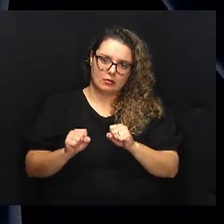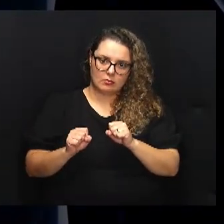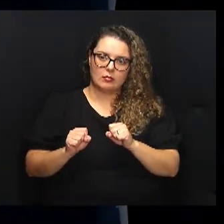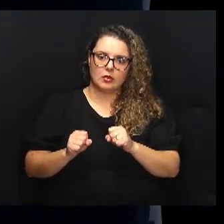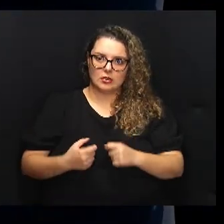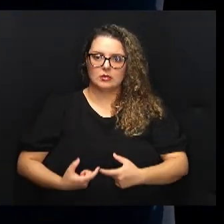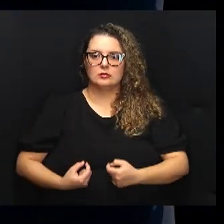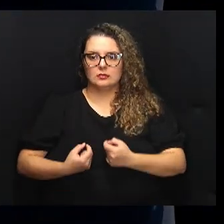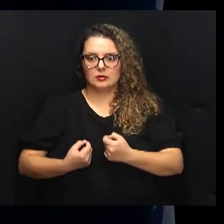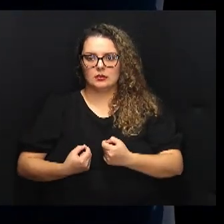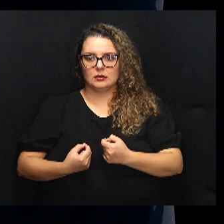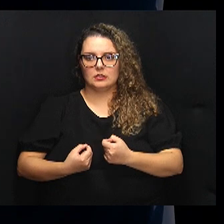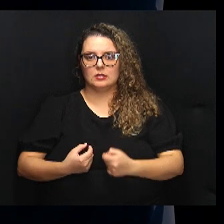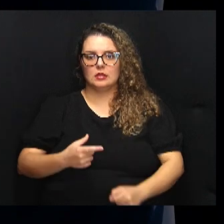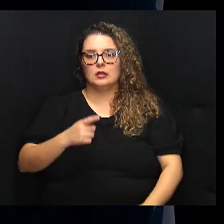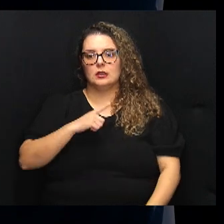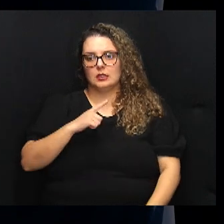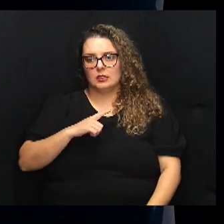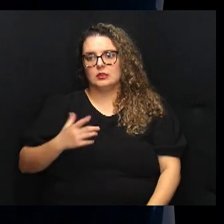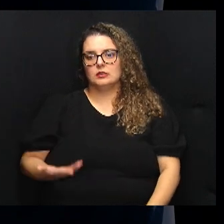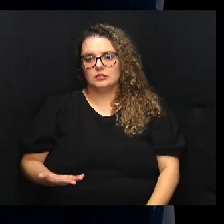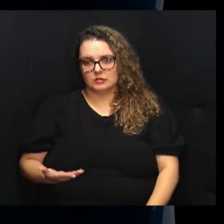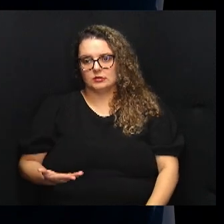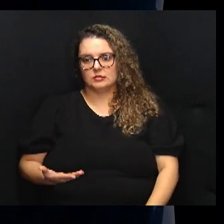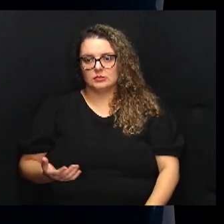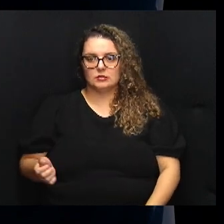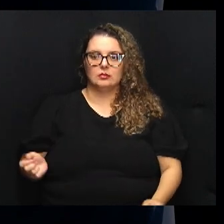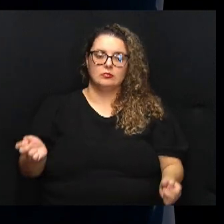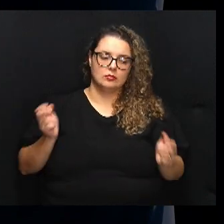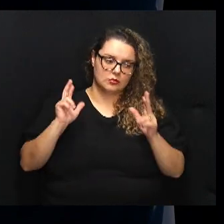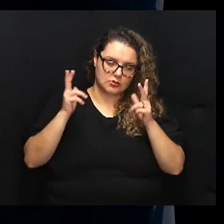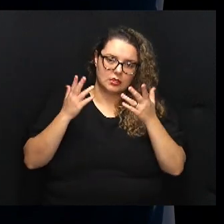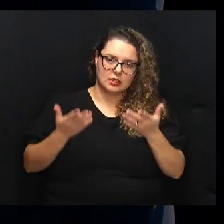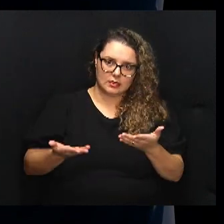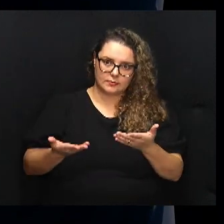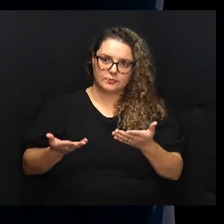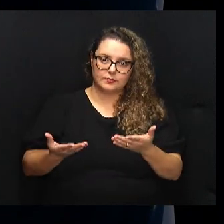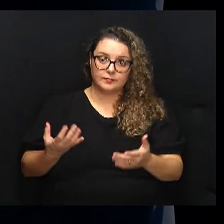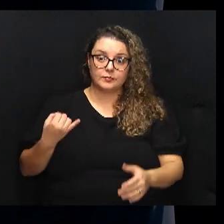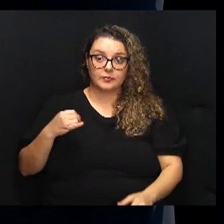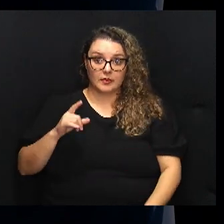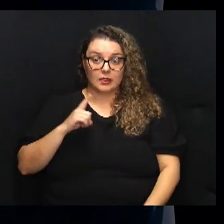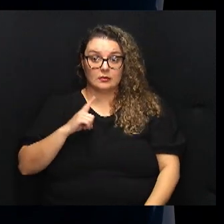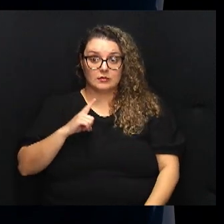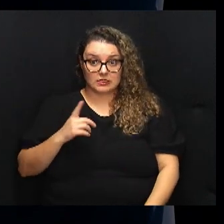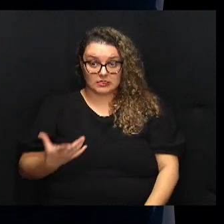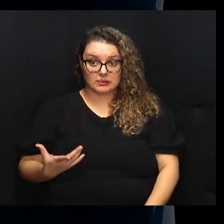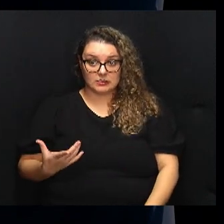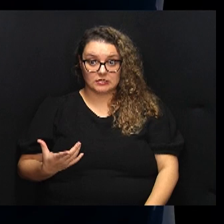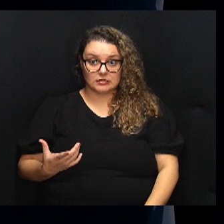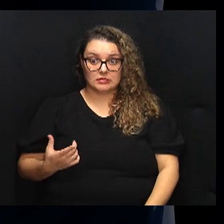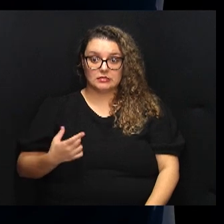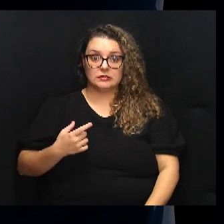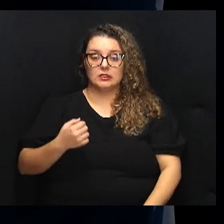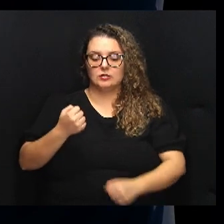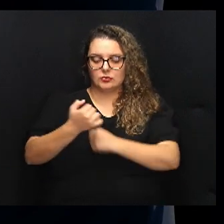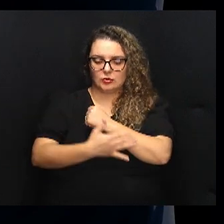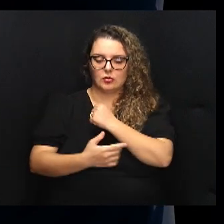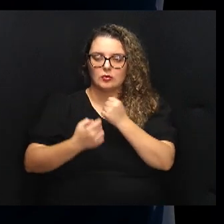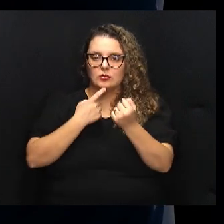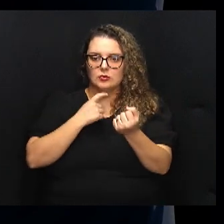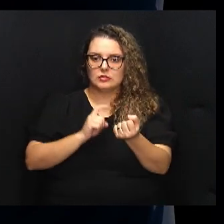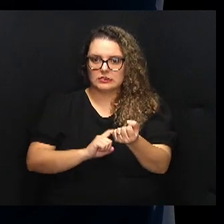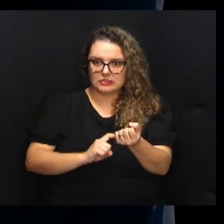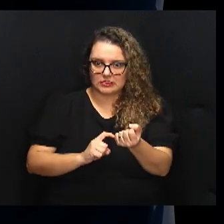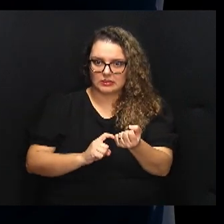tumor. E aí, nesse caso, é um exame de alerta. Mas se a gente tem presença de sangue nas fezes, a gente